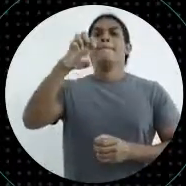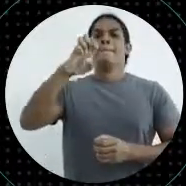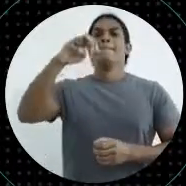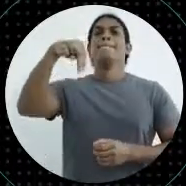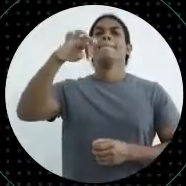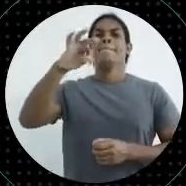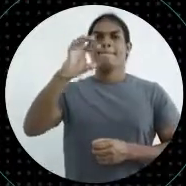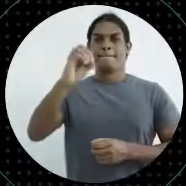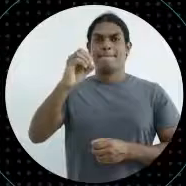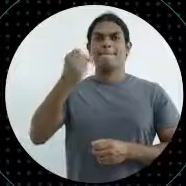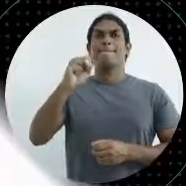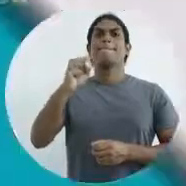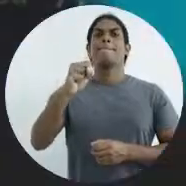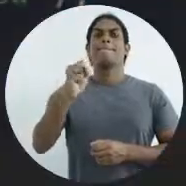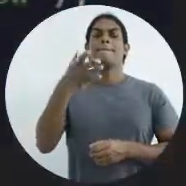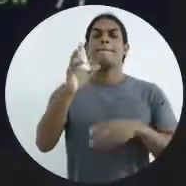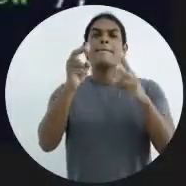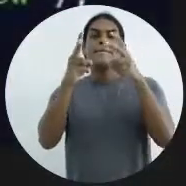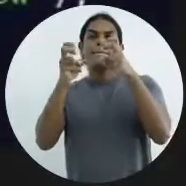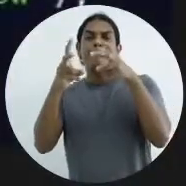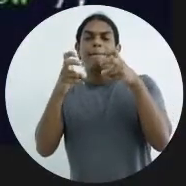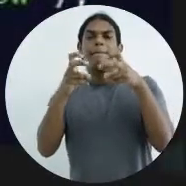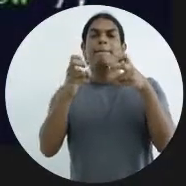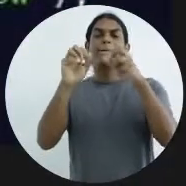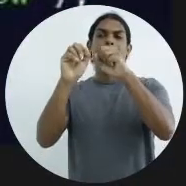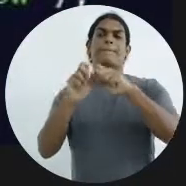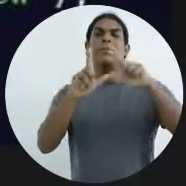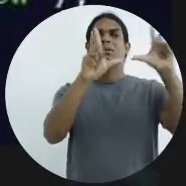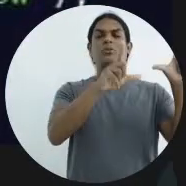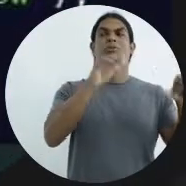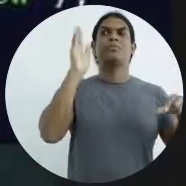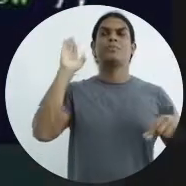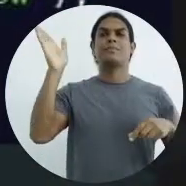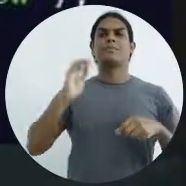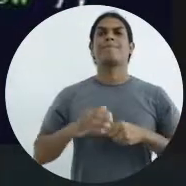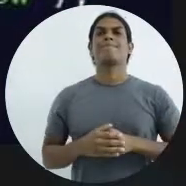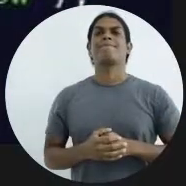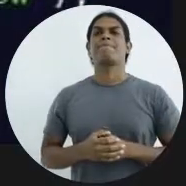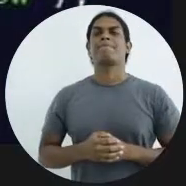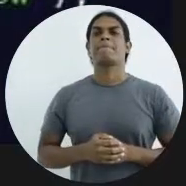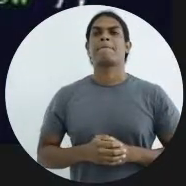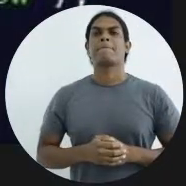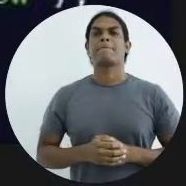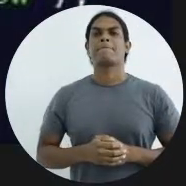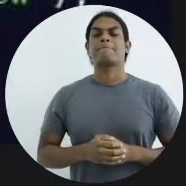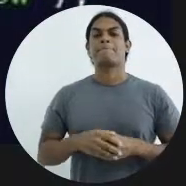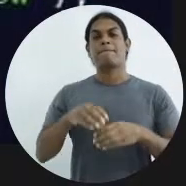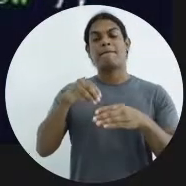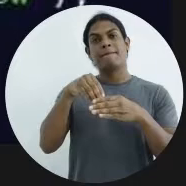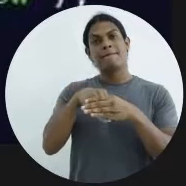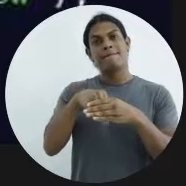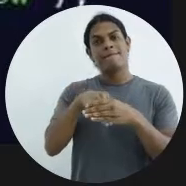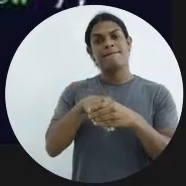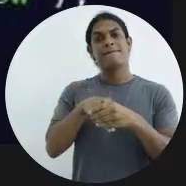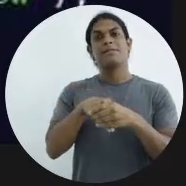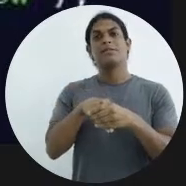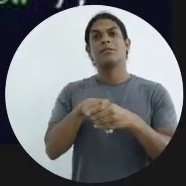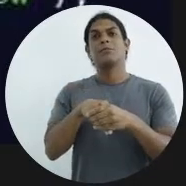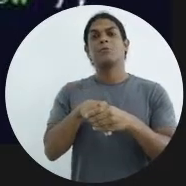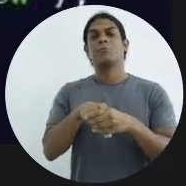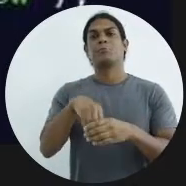Então, como você pode ver aí no slide método on, que vai ter o nosso exemplo, dentro dele eu estou